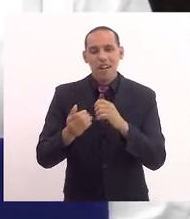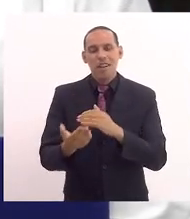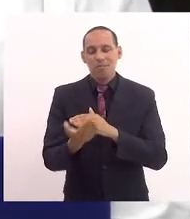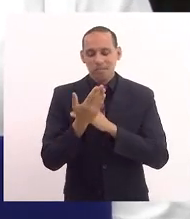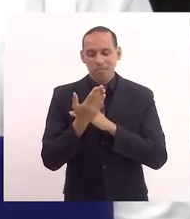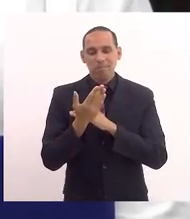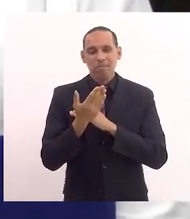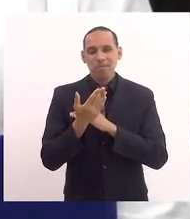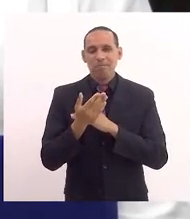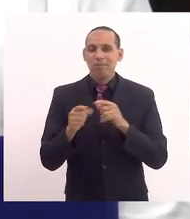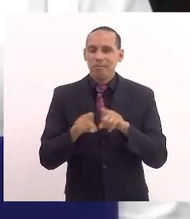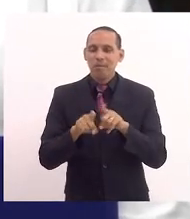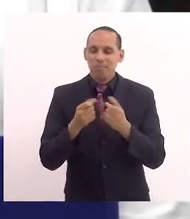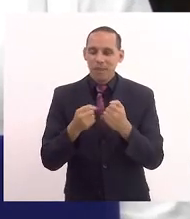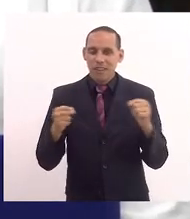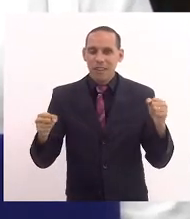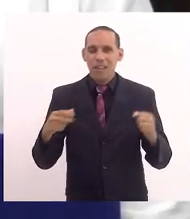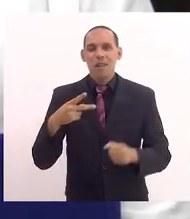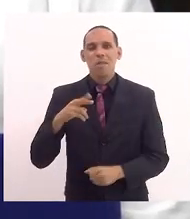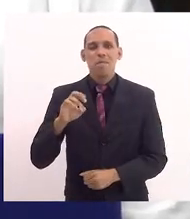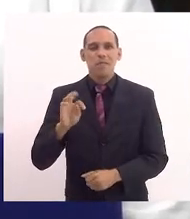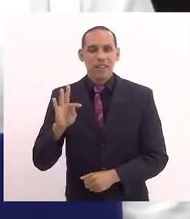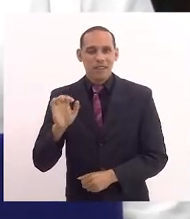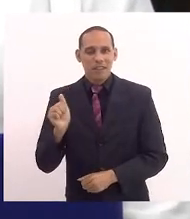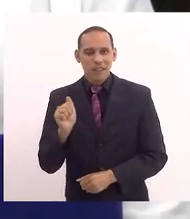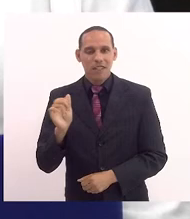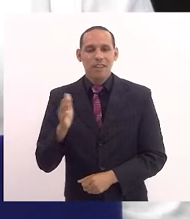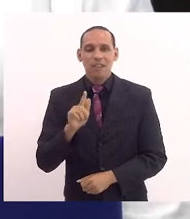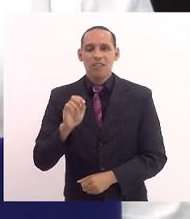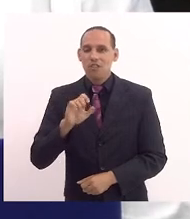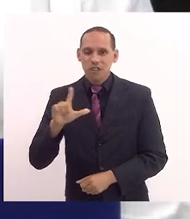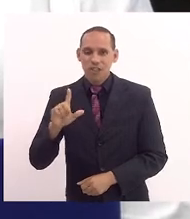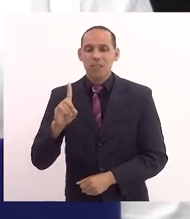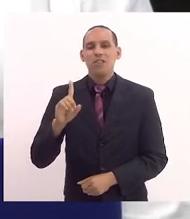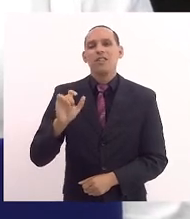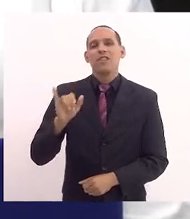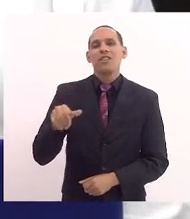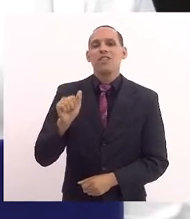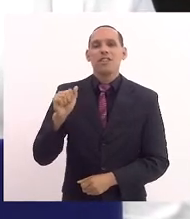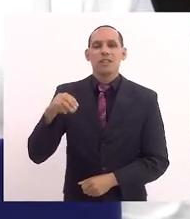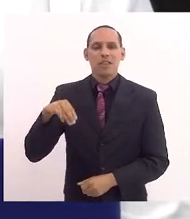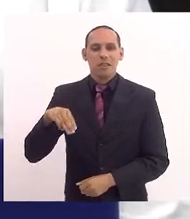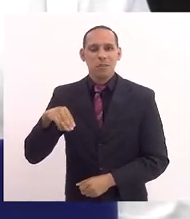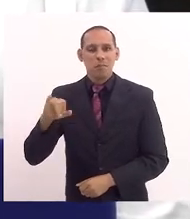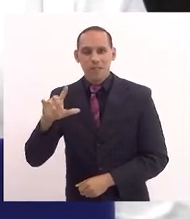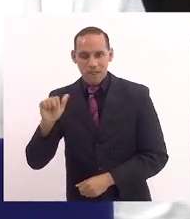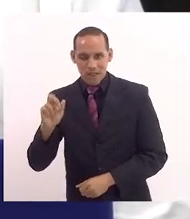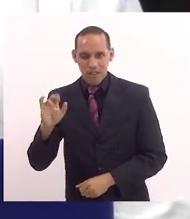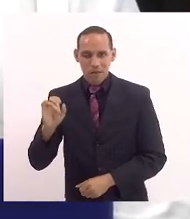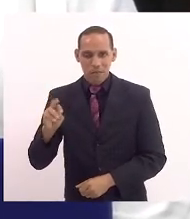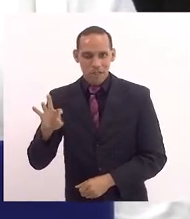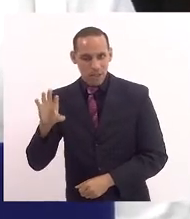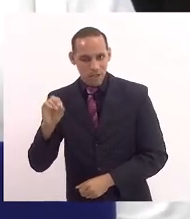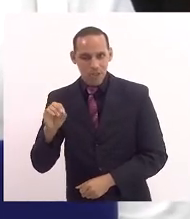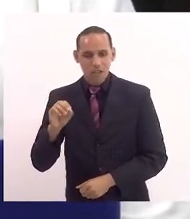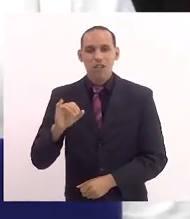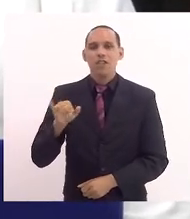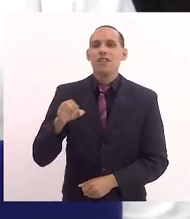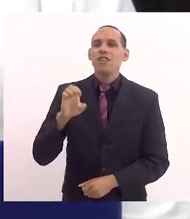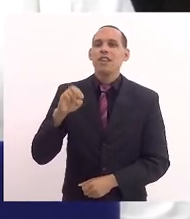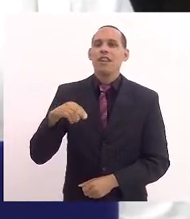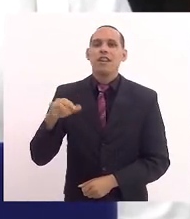gigantesco também. Preta Gil, Djamila Ribeiro, Jennifer Nascimento,